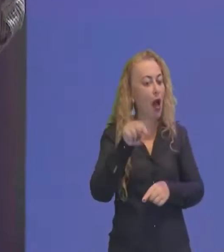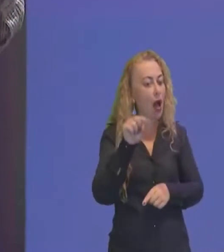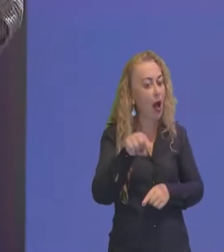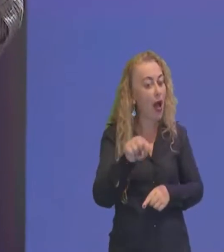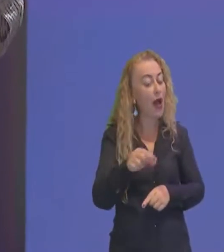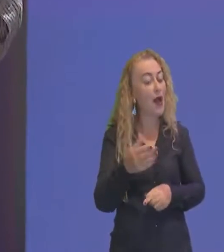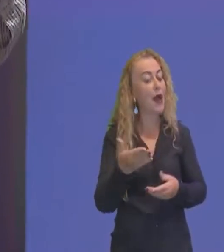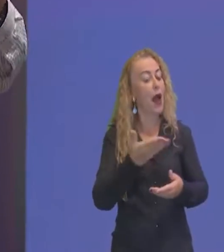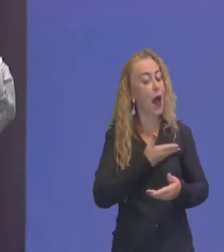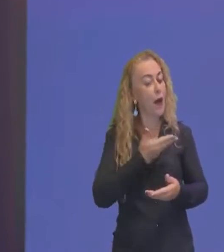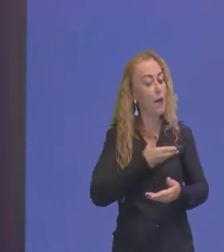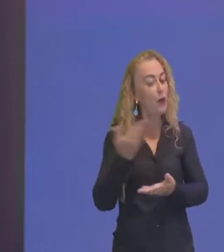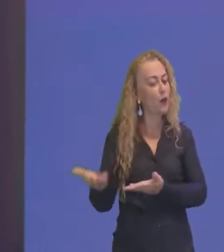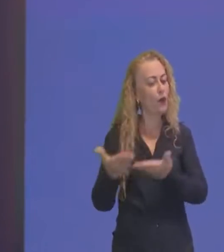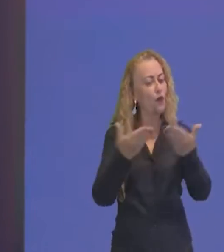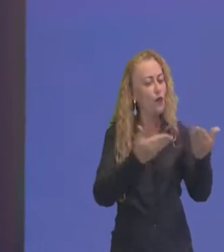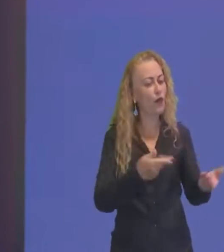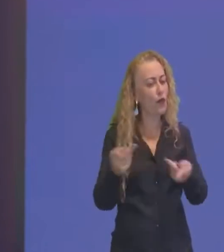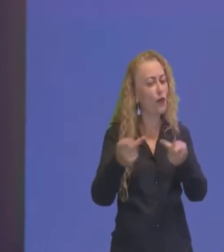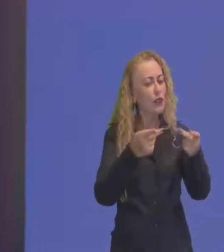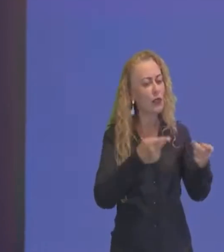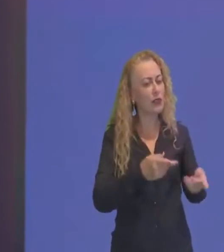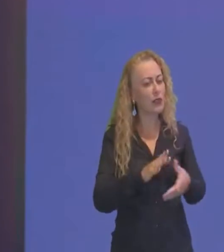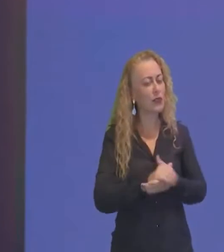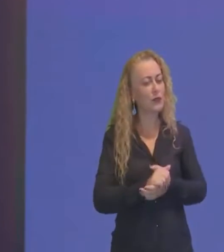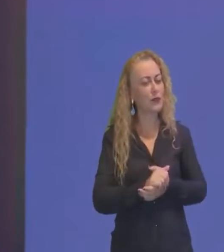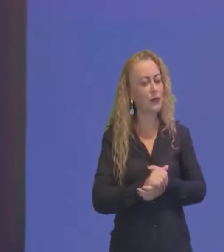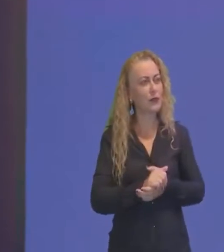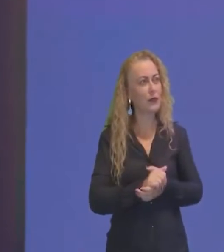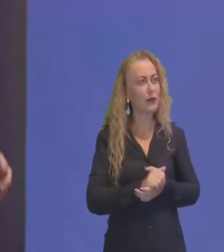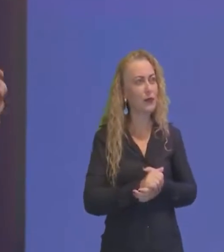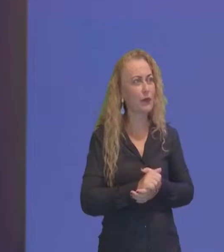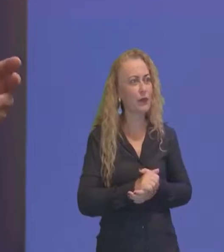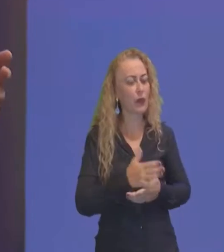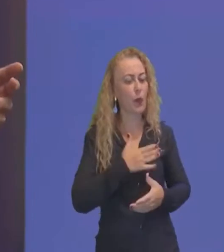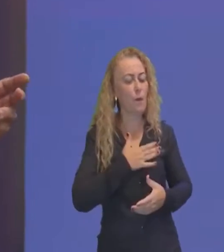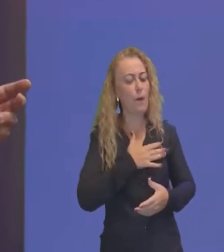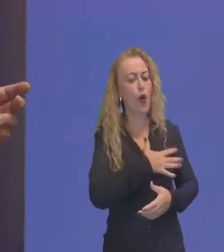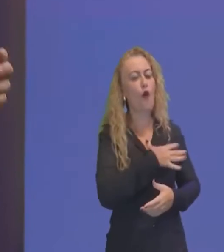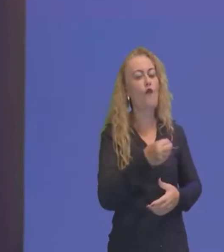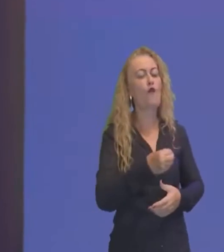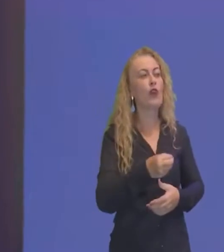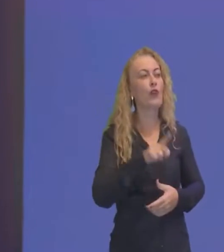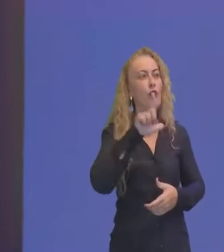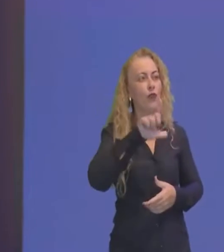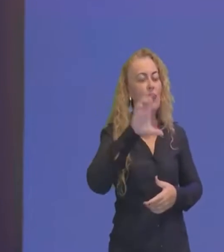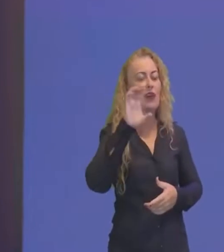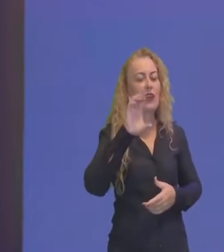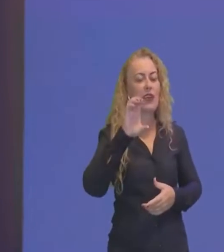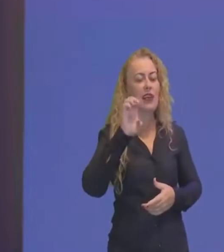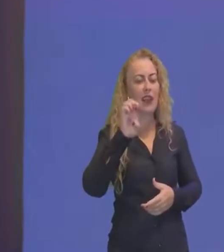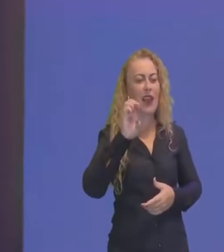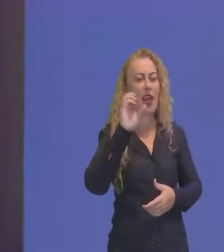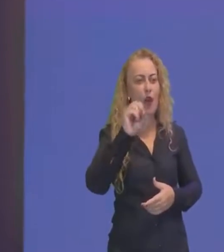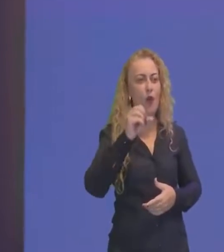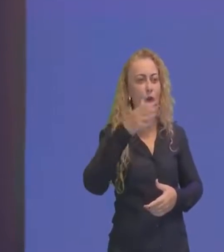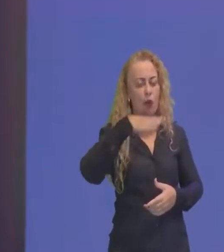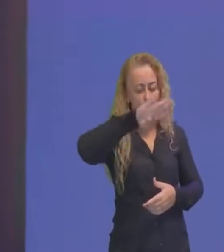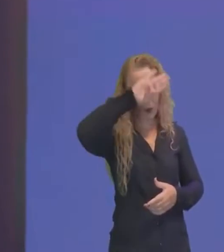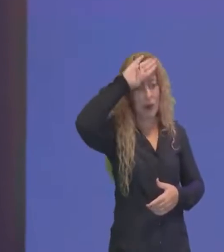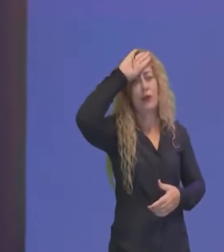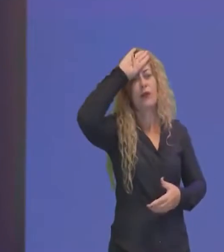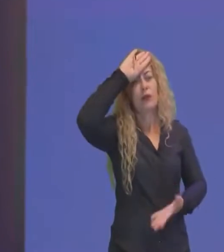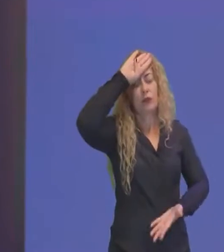está ali, Léo, era neném. E o Léo ficou com uma febre danada. E a gente olhou um para o outro e